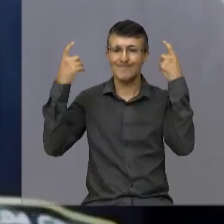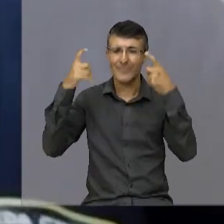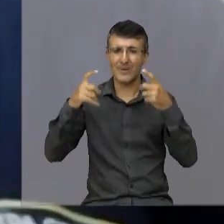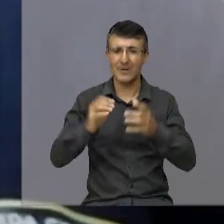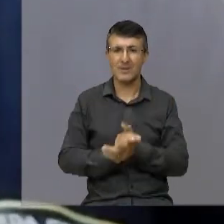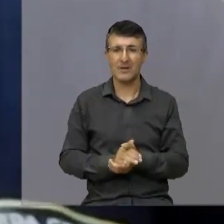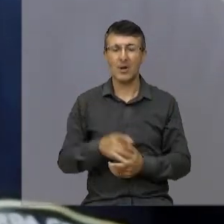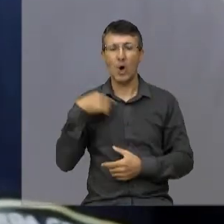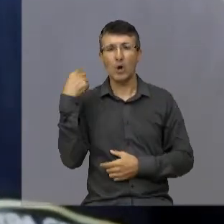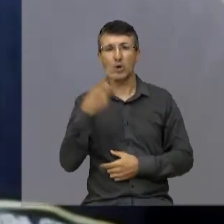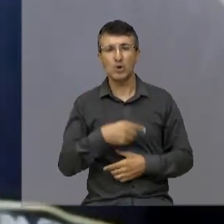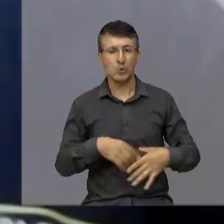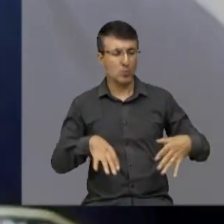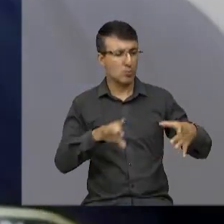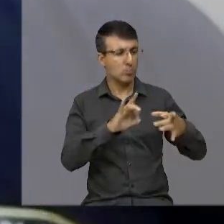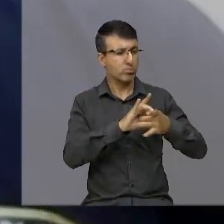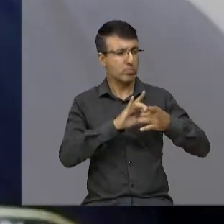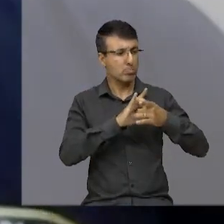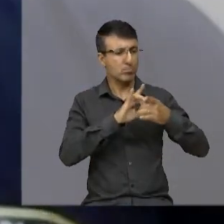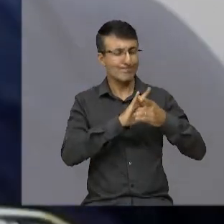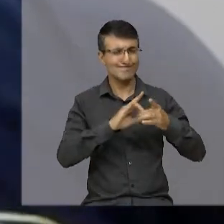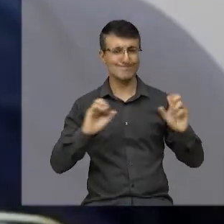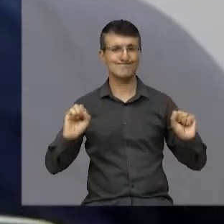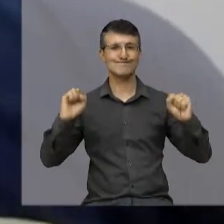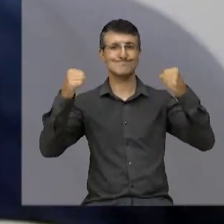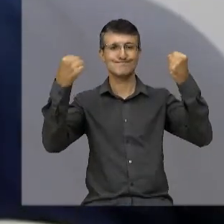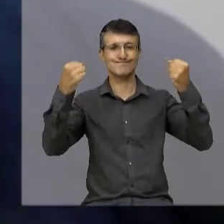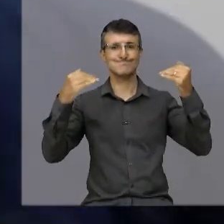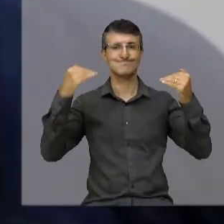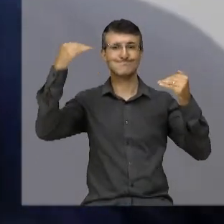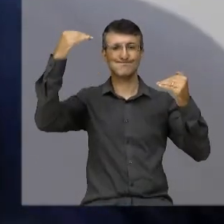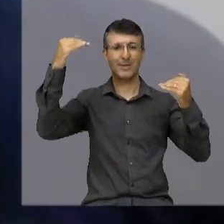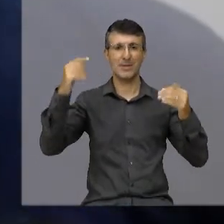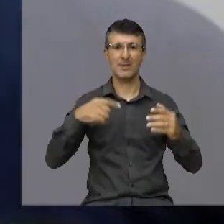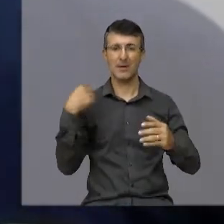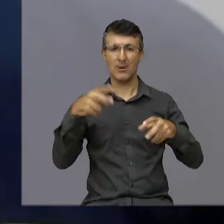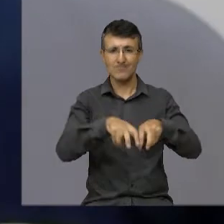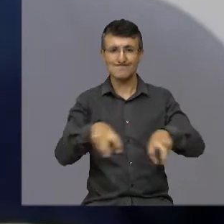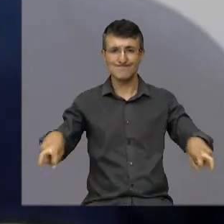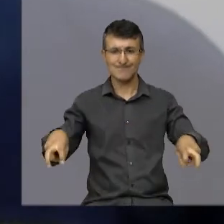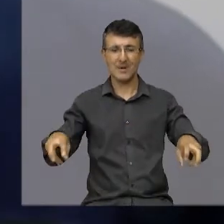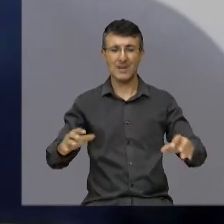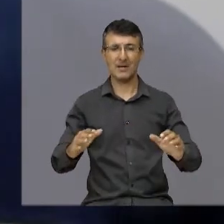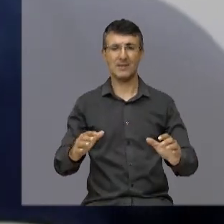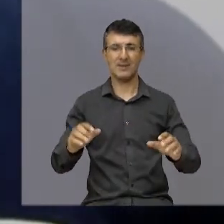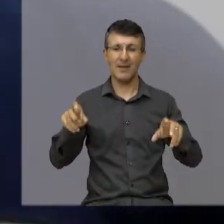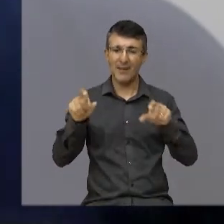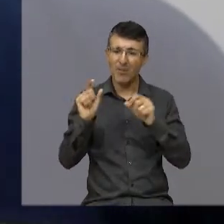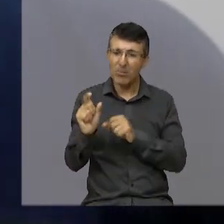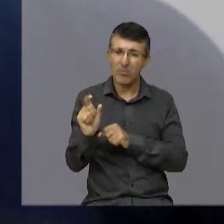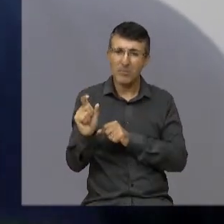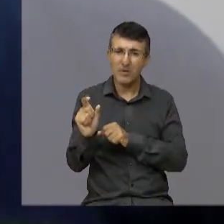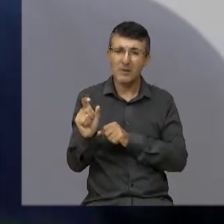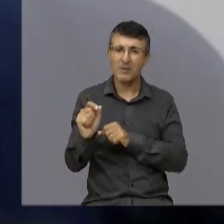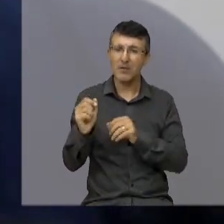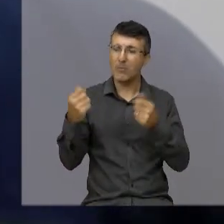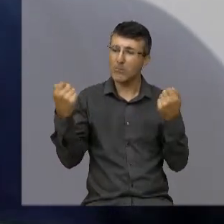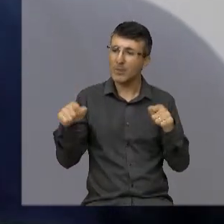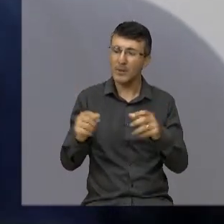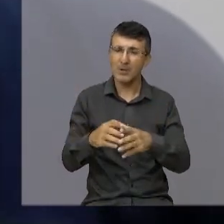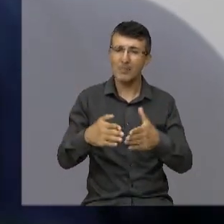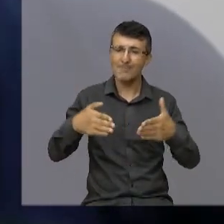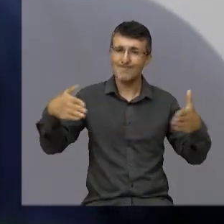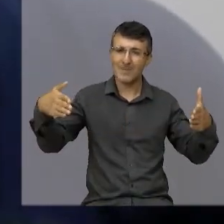mais fortes, eu sempre digo isso. Quando eu digo a nossa bancada é tão pequena e tem que aumentar, nós temos que estar juntas para poder